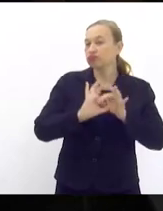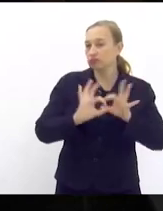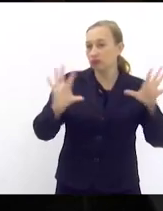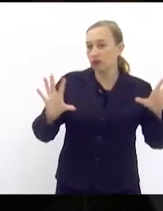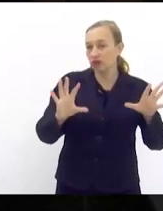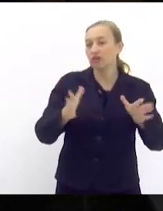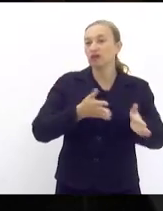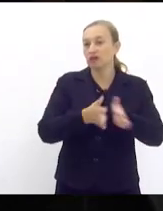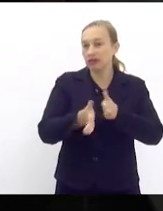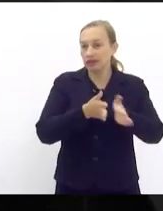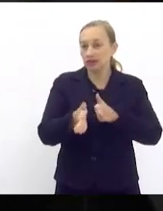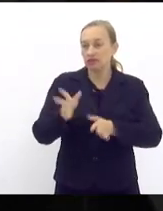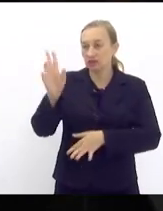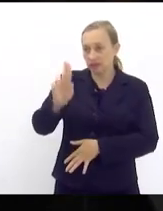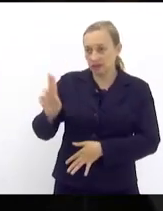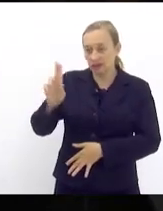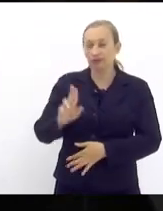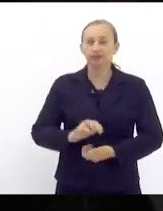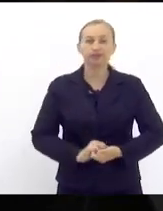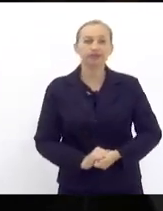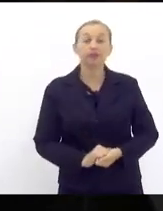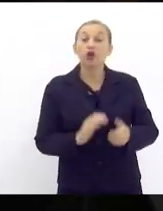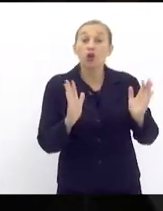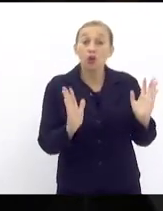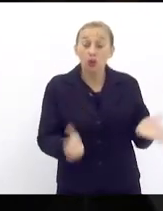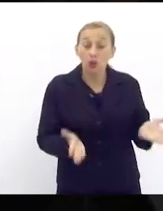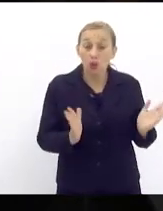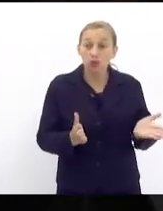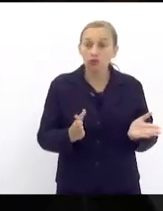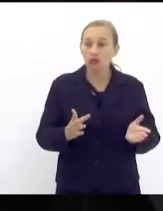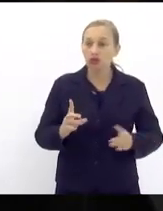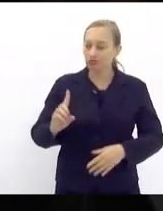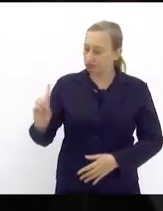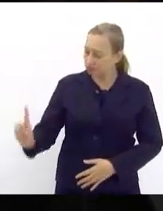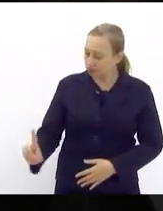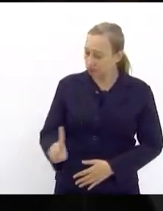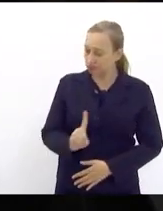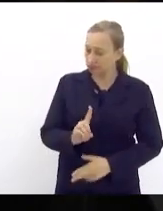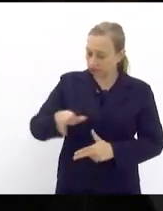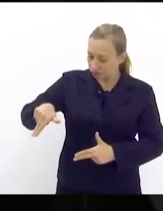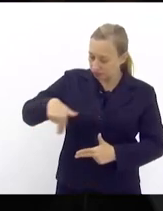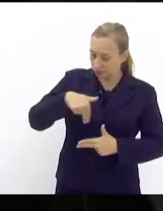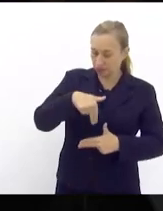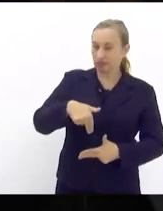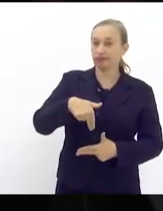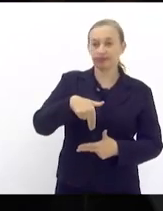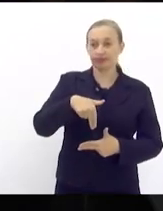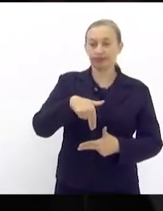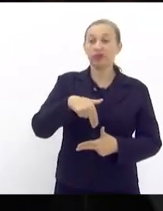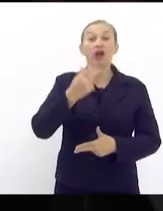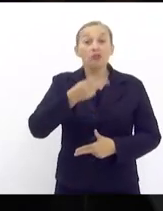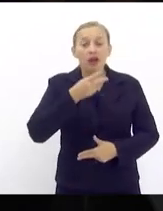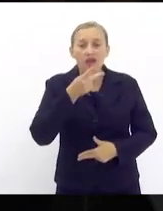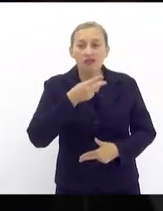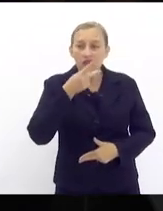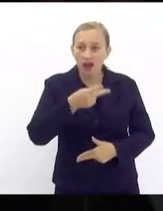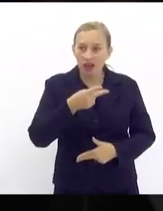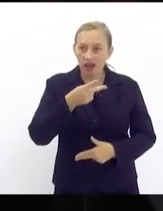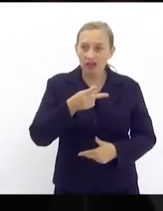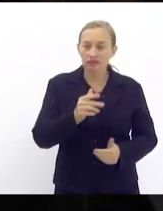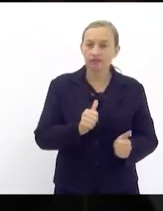do acesso à Universidade hoje eu venho essa Tribuna para falar da instalação da frente